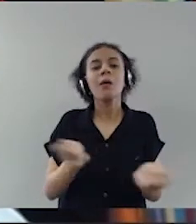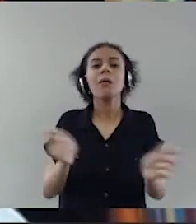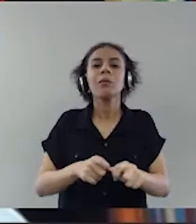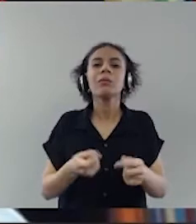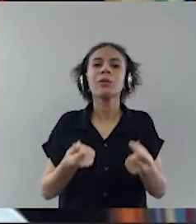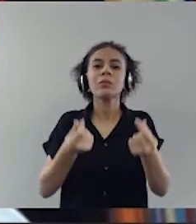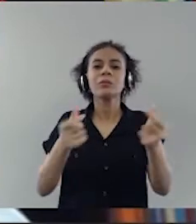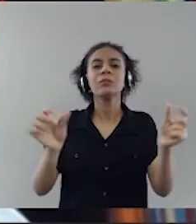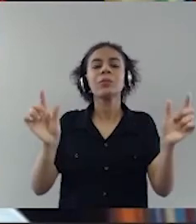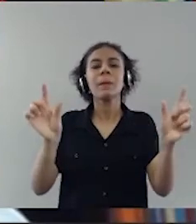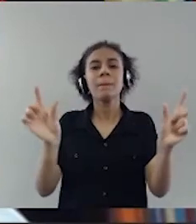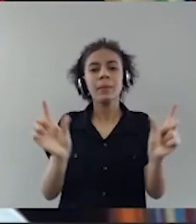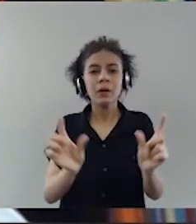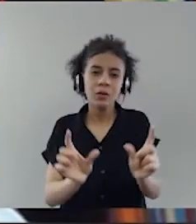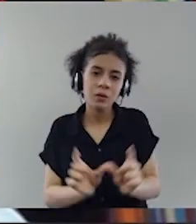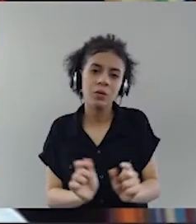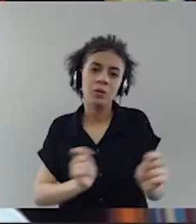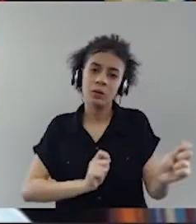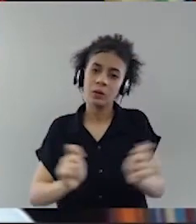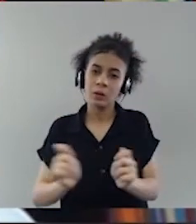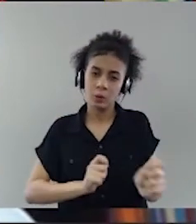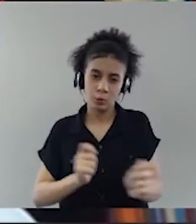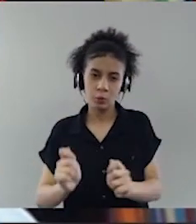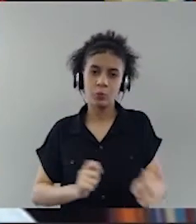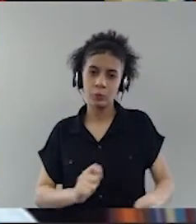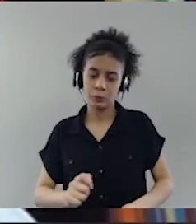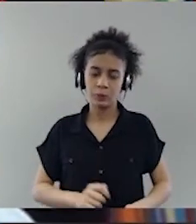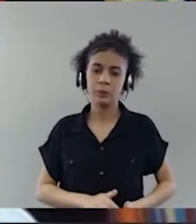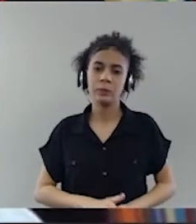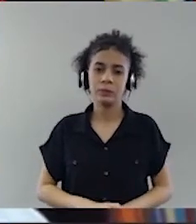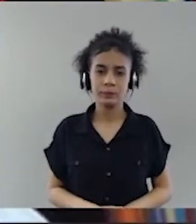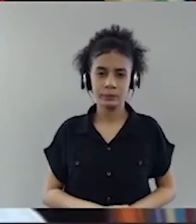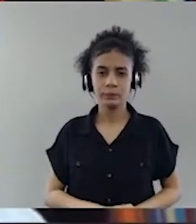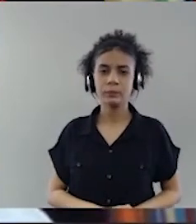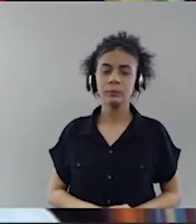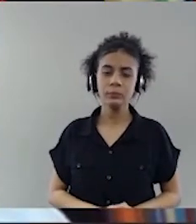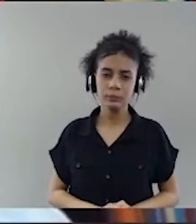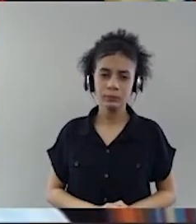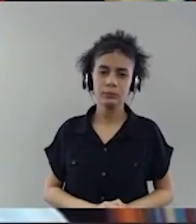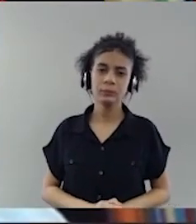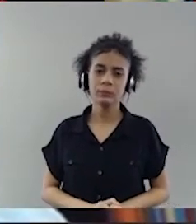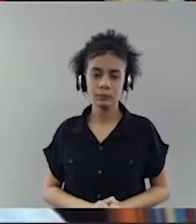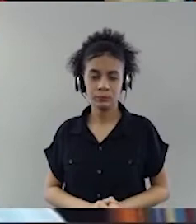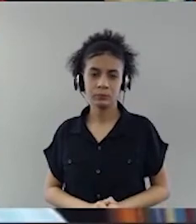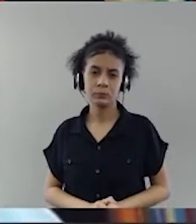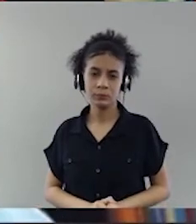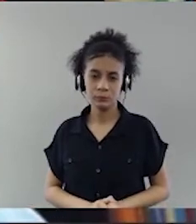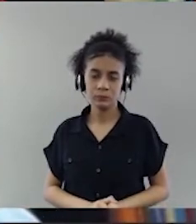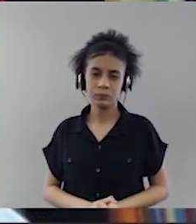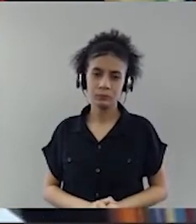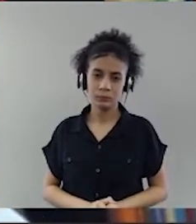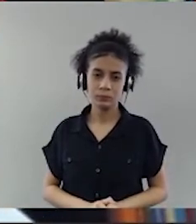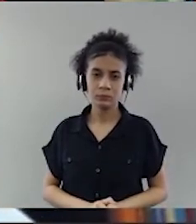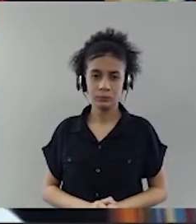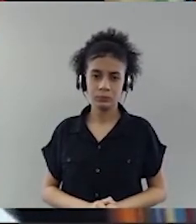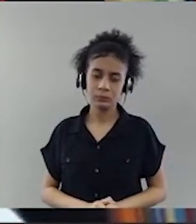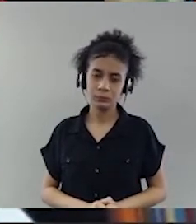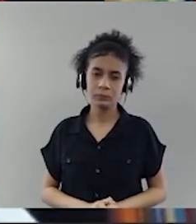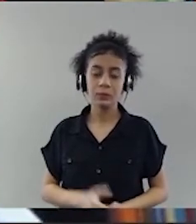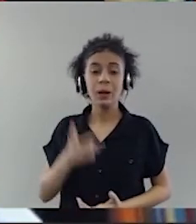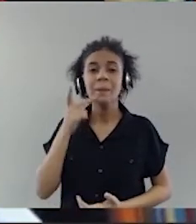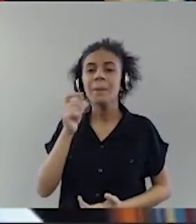que existem e que trazem essa cultura, o que traz essa importância de se criar uma cultura de